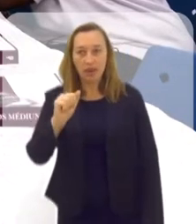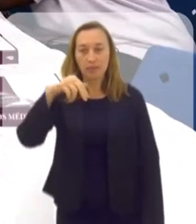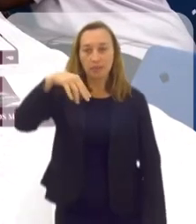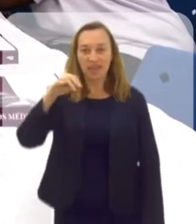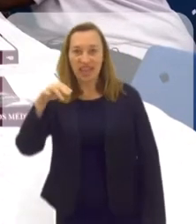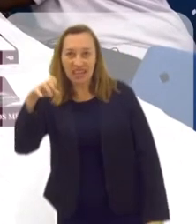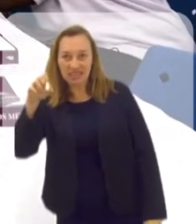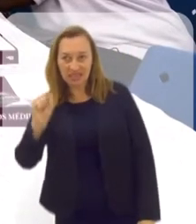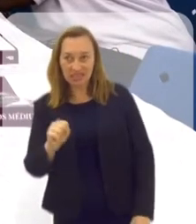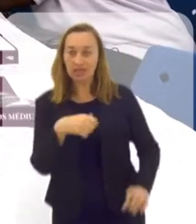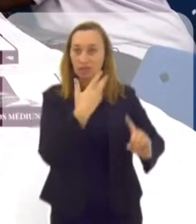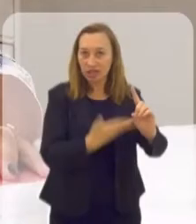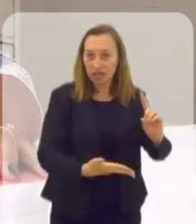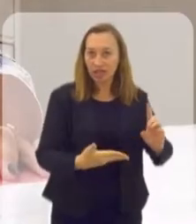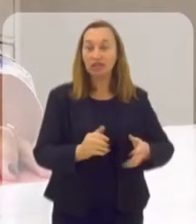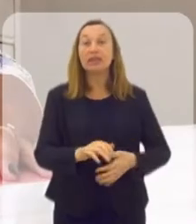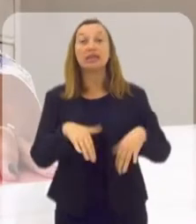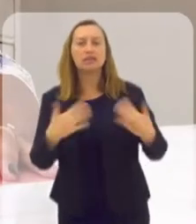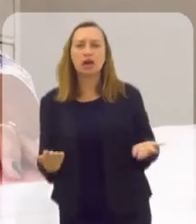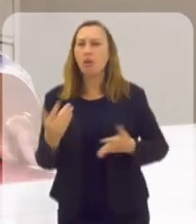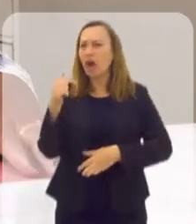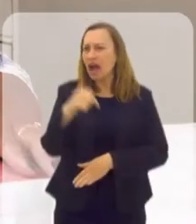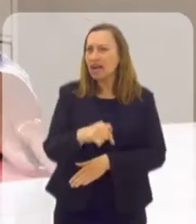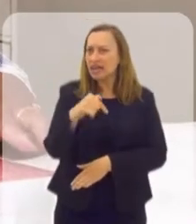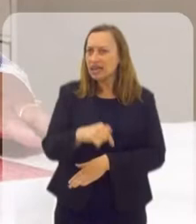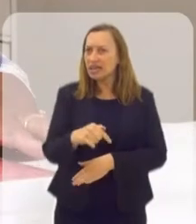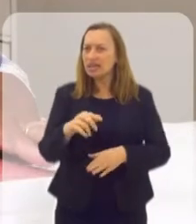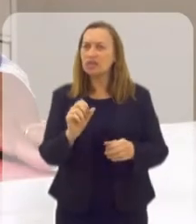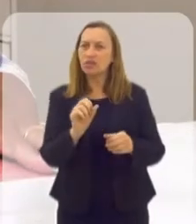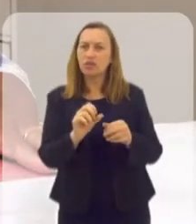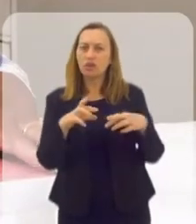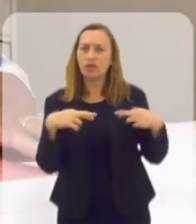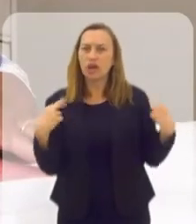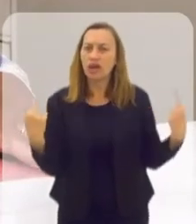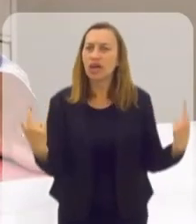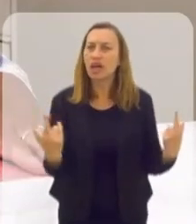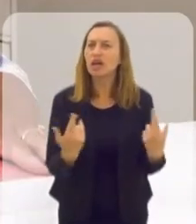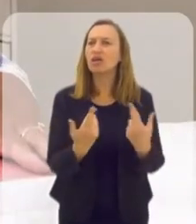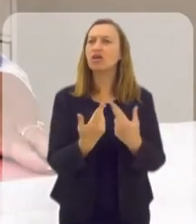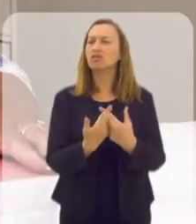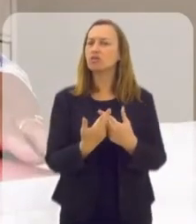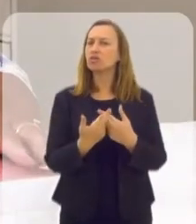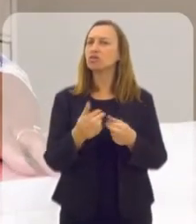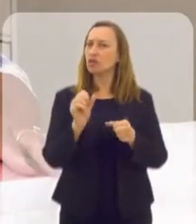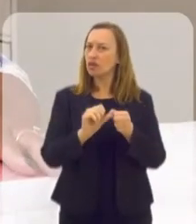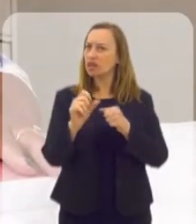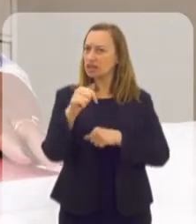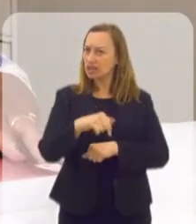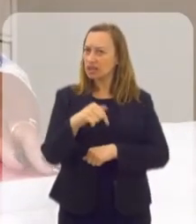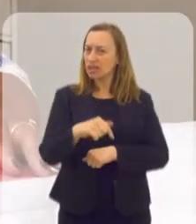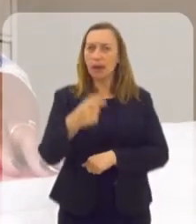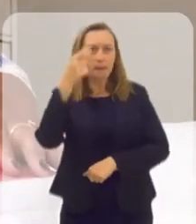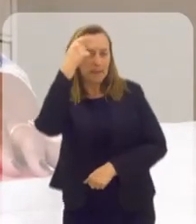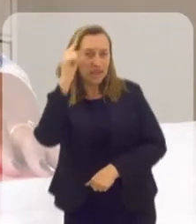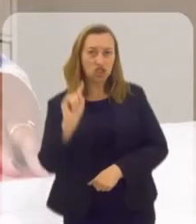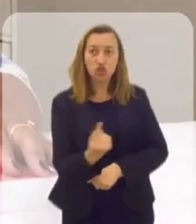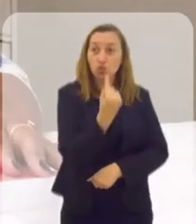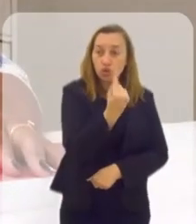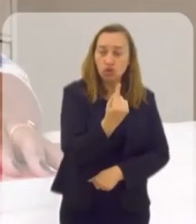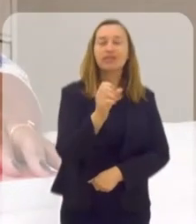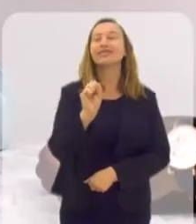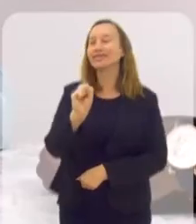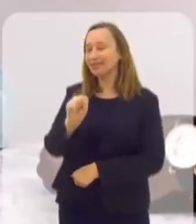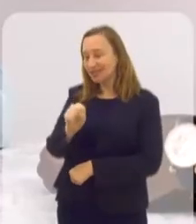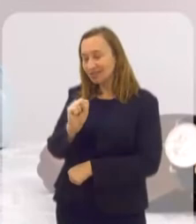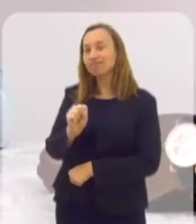benfeitor espiritual Bezerra de Menezes. Então, aqui são realizadas as reuniões